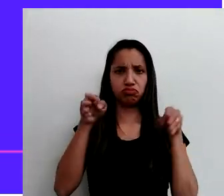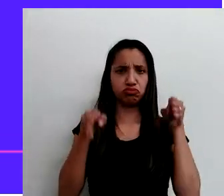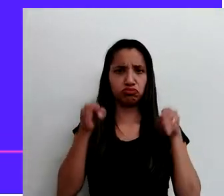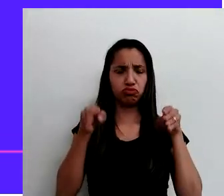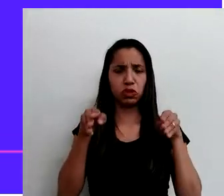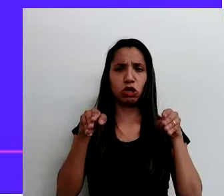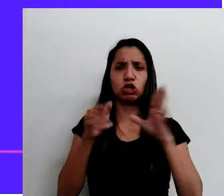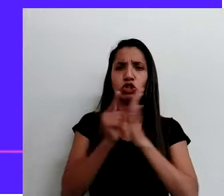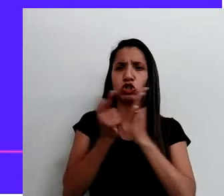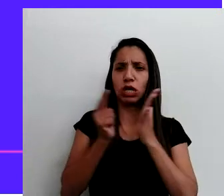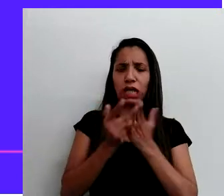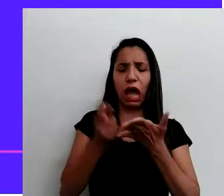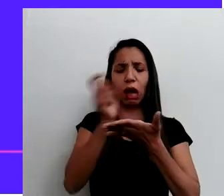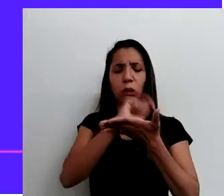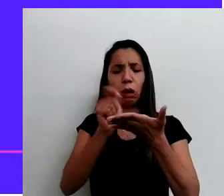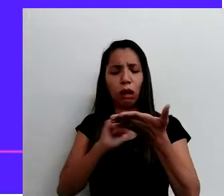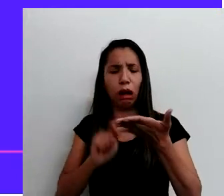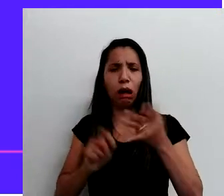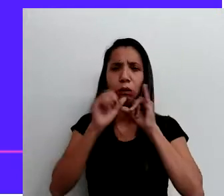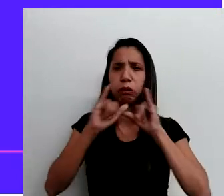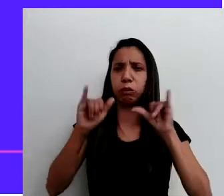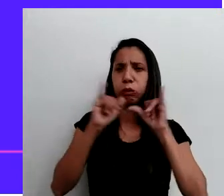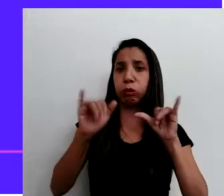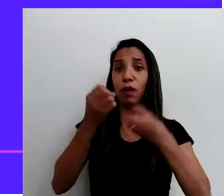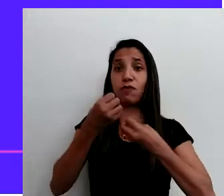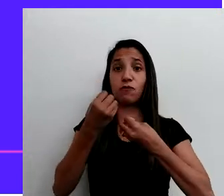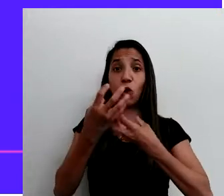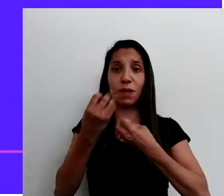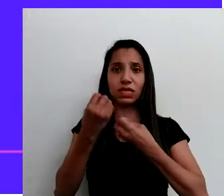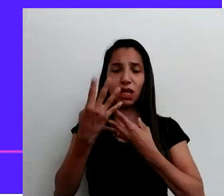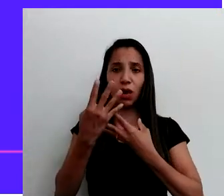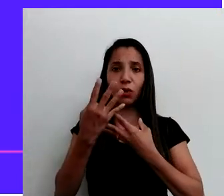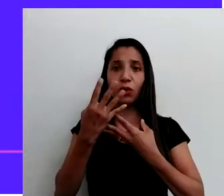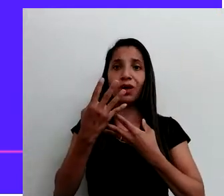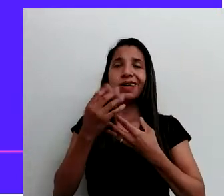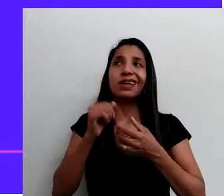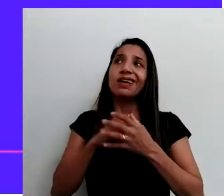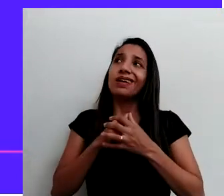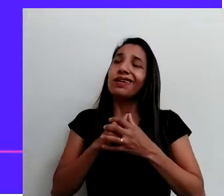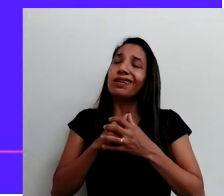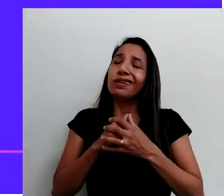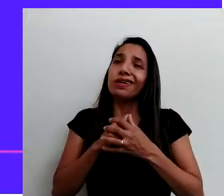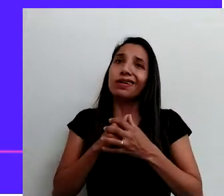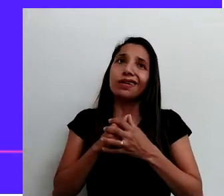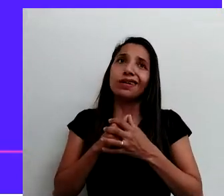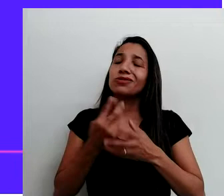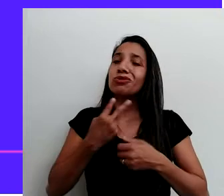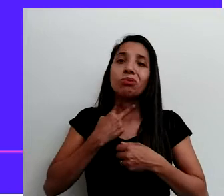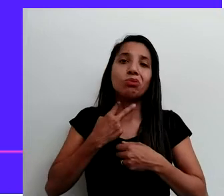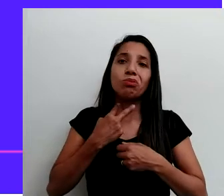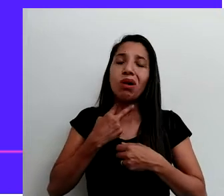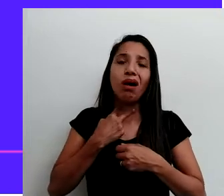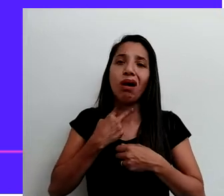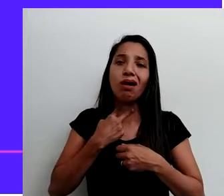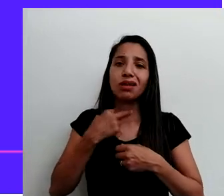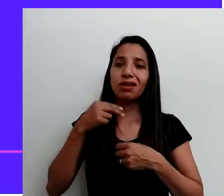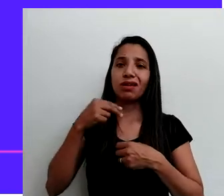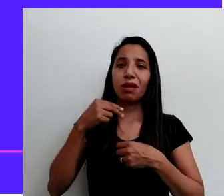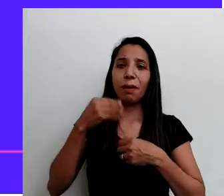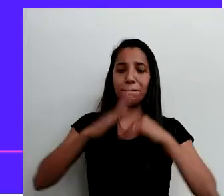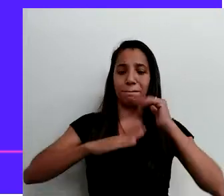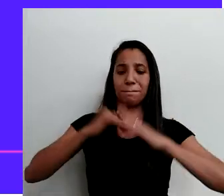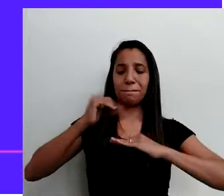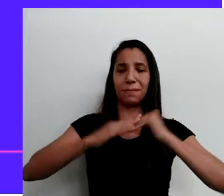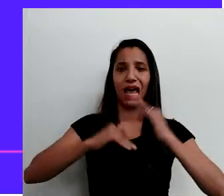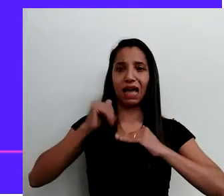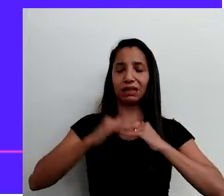uma ética, assim, não ouvir negacionistas, sabe? Não dar espaço para quem nega, né? Para quem vai,